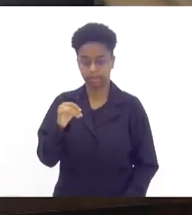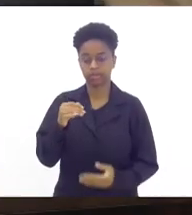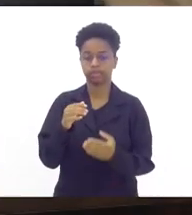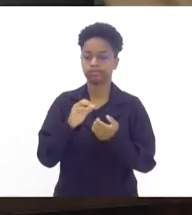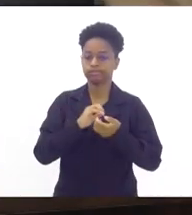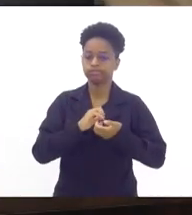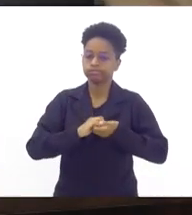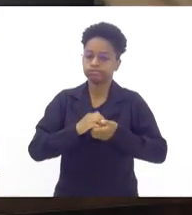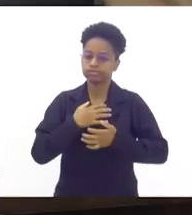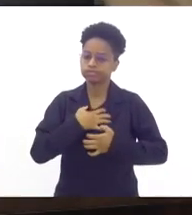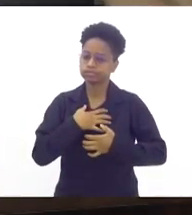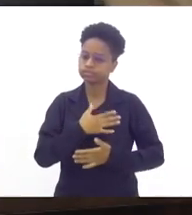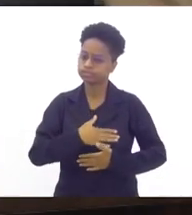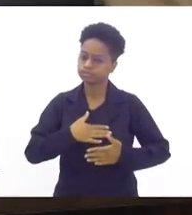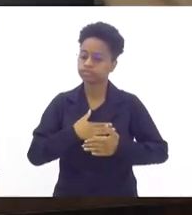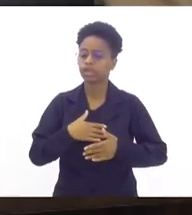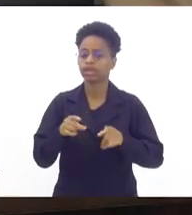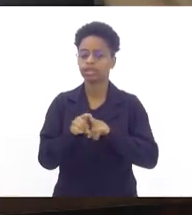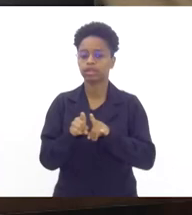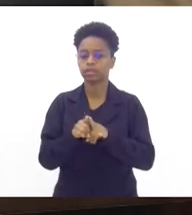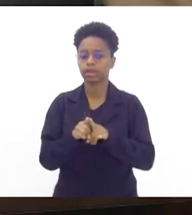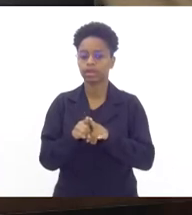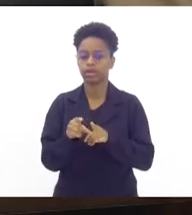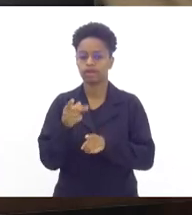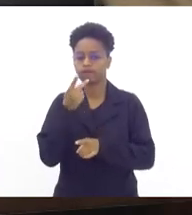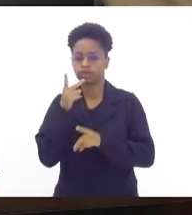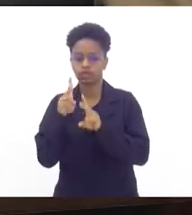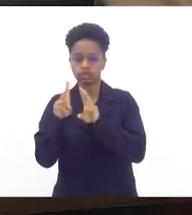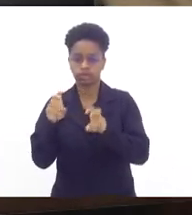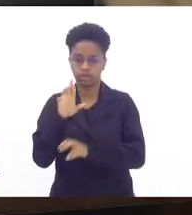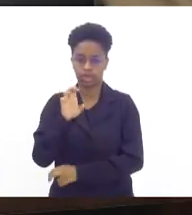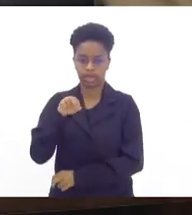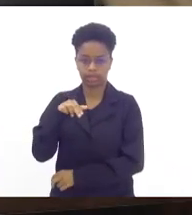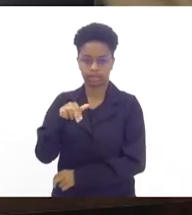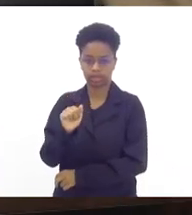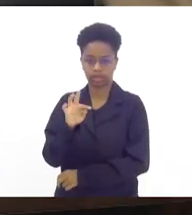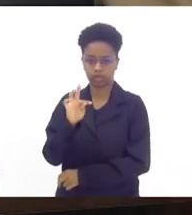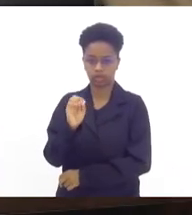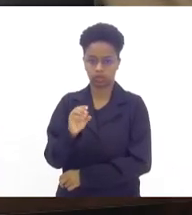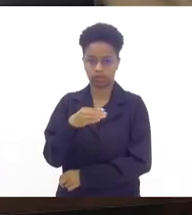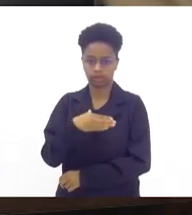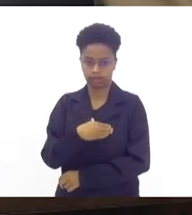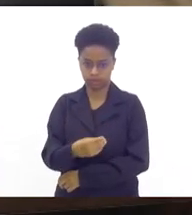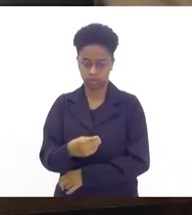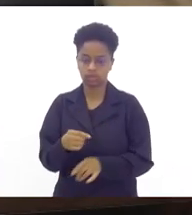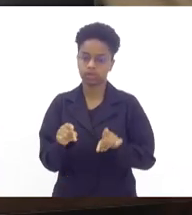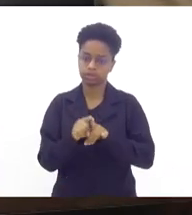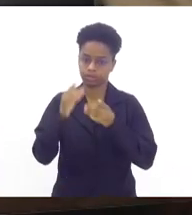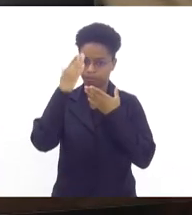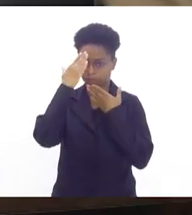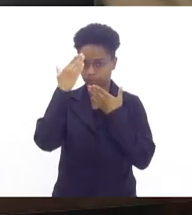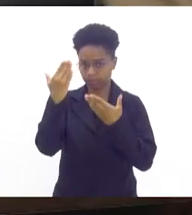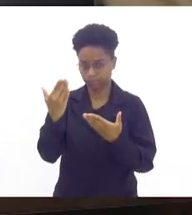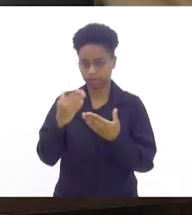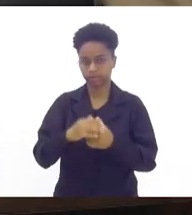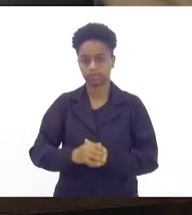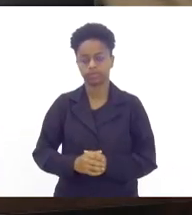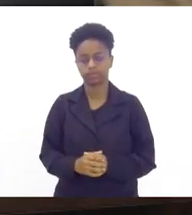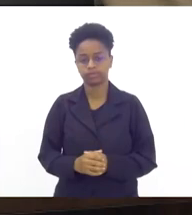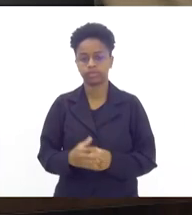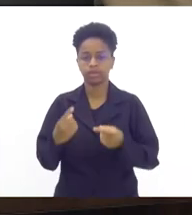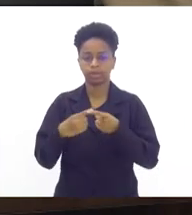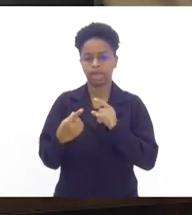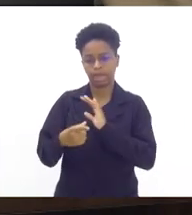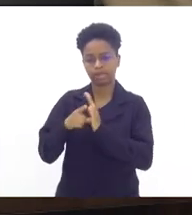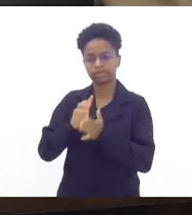só faço também a menção aqui ao Renato Filho Muito obrigado também já já conversamos em